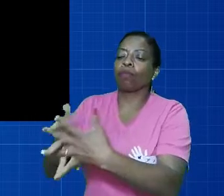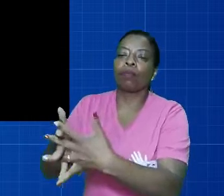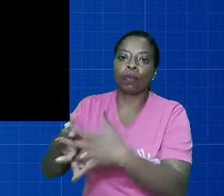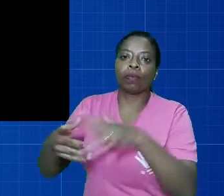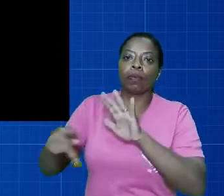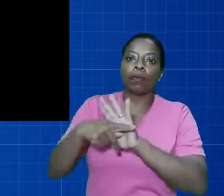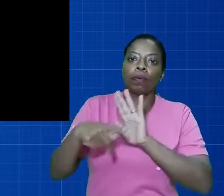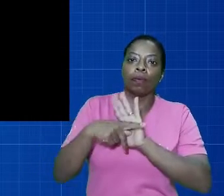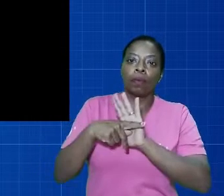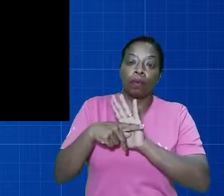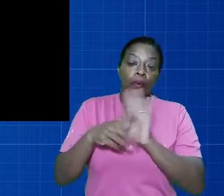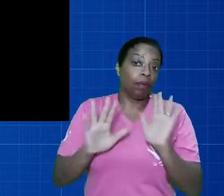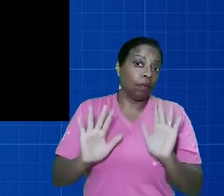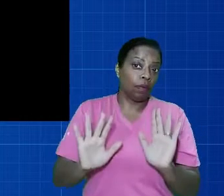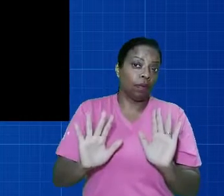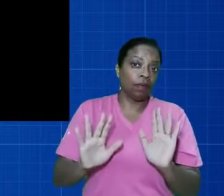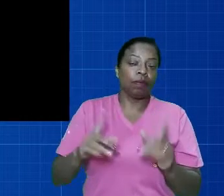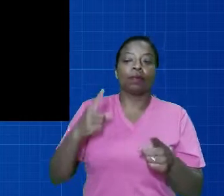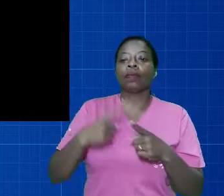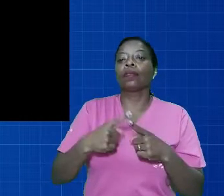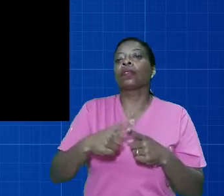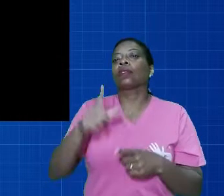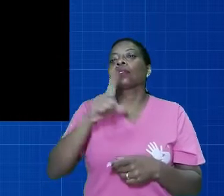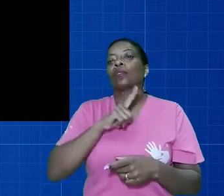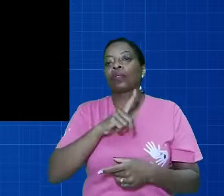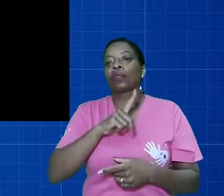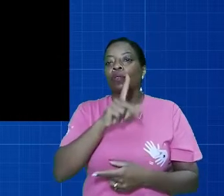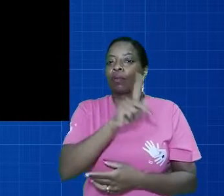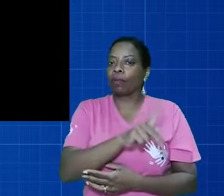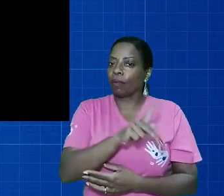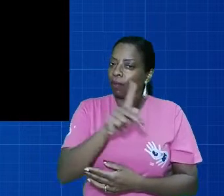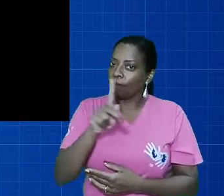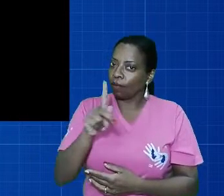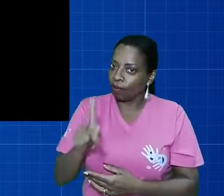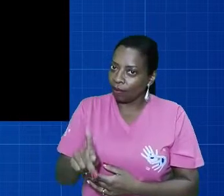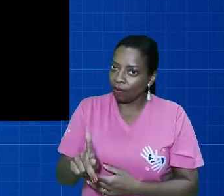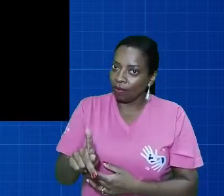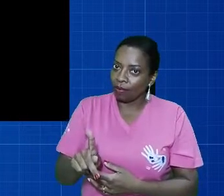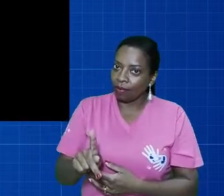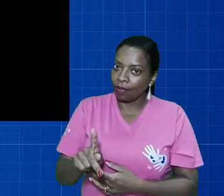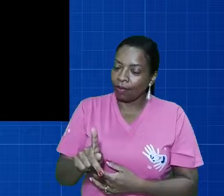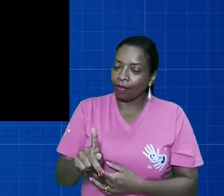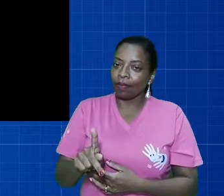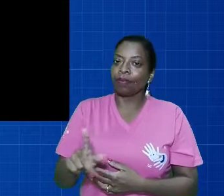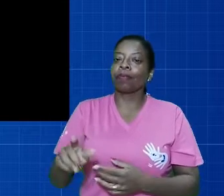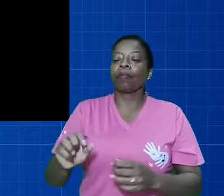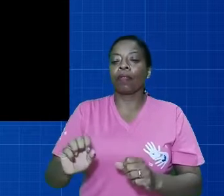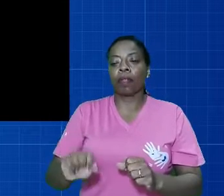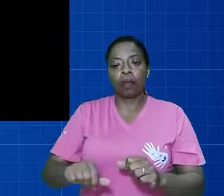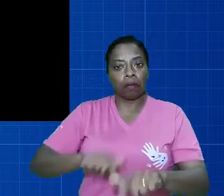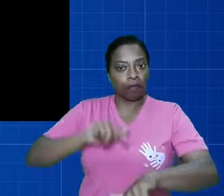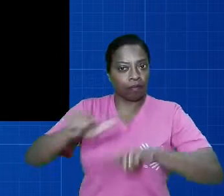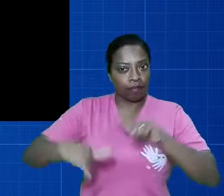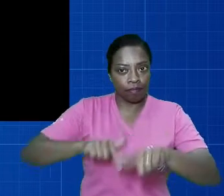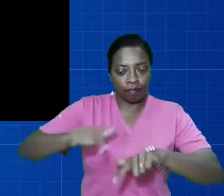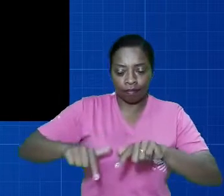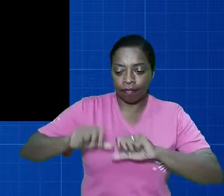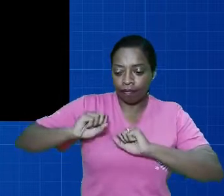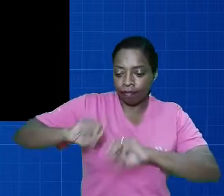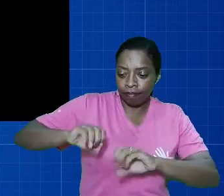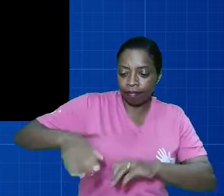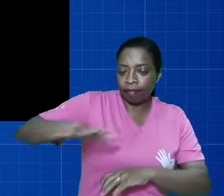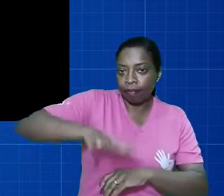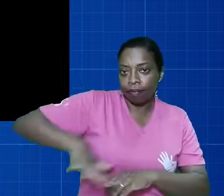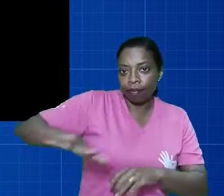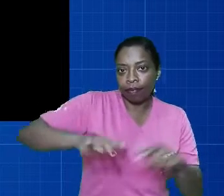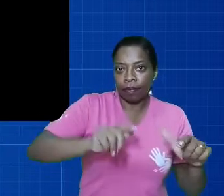entre aspas aqui, né, porque havia os professores, né, que atuavam nesses espaços, eles não deveriam